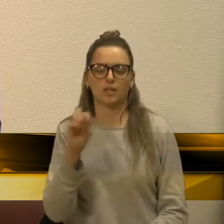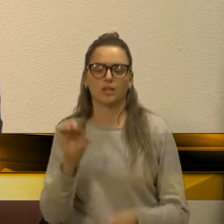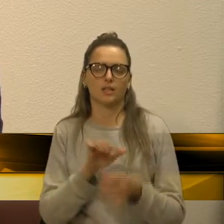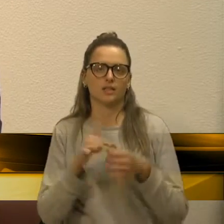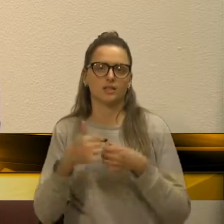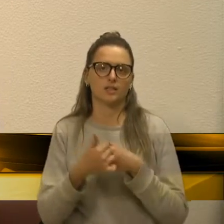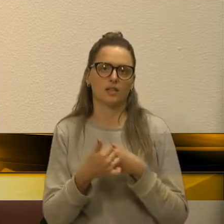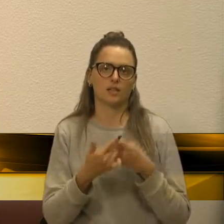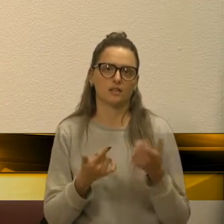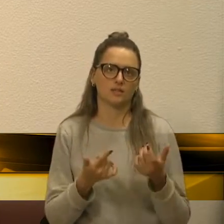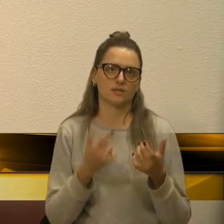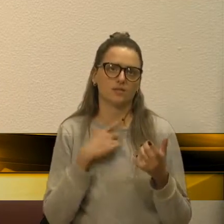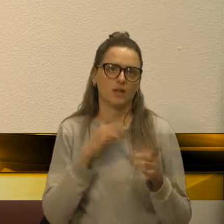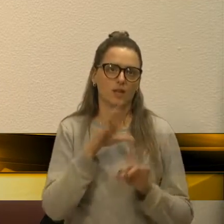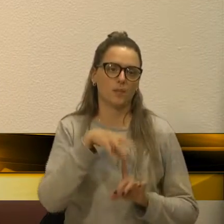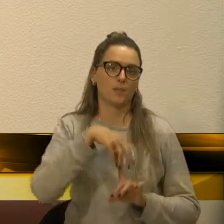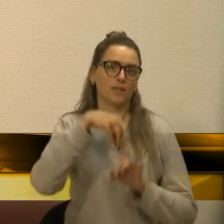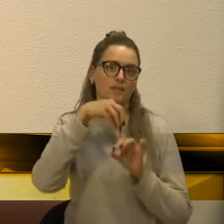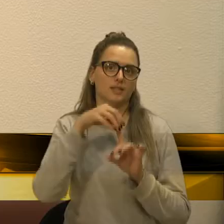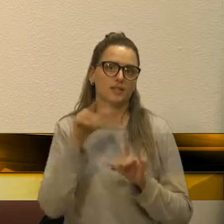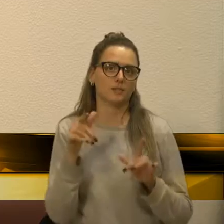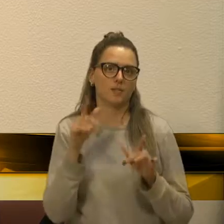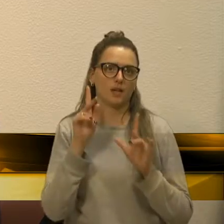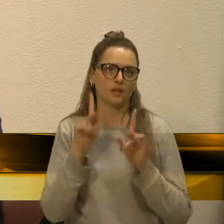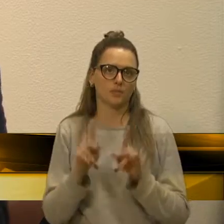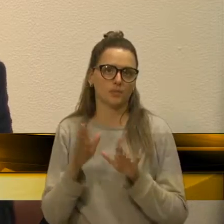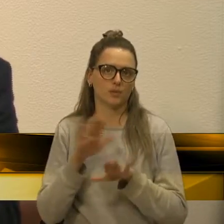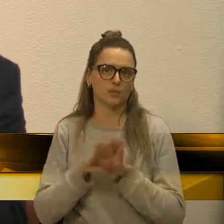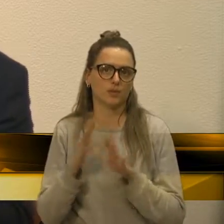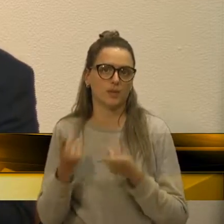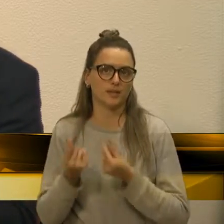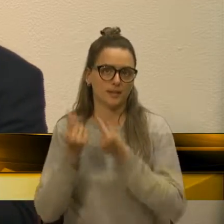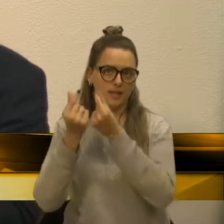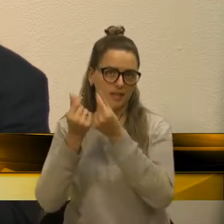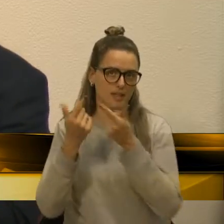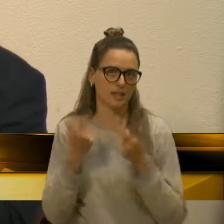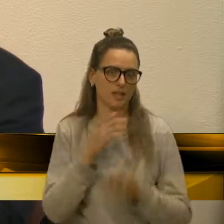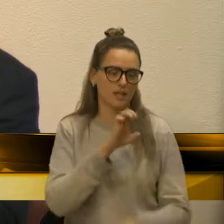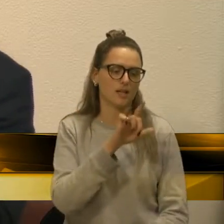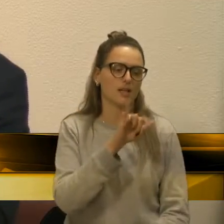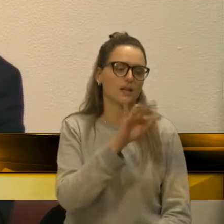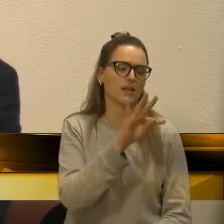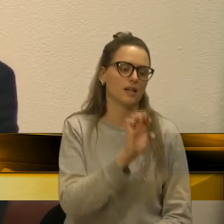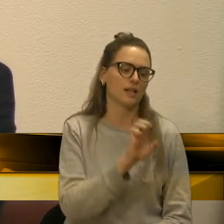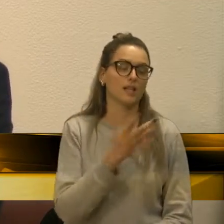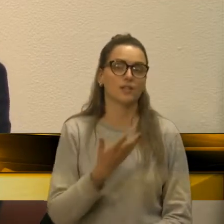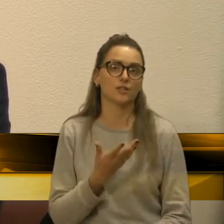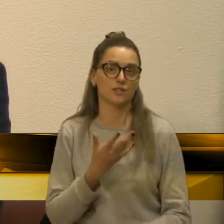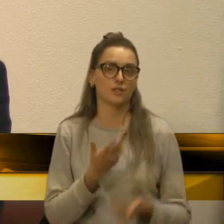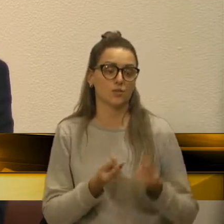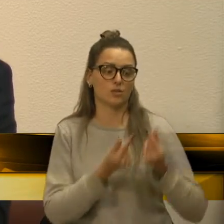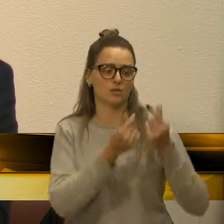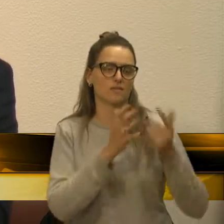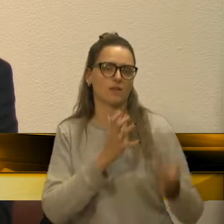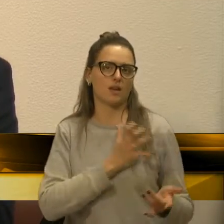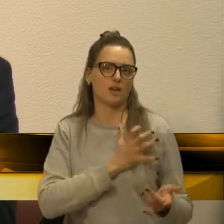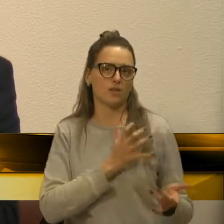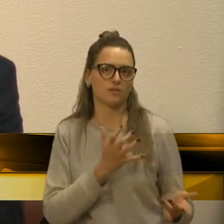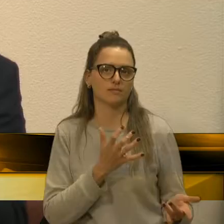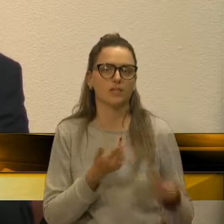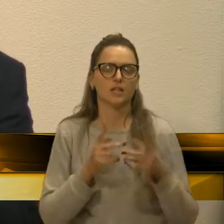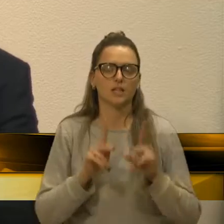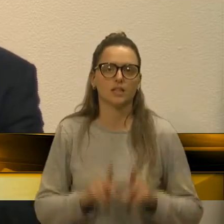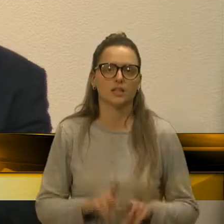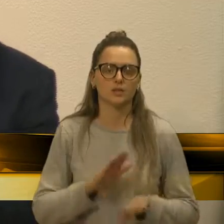fazer. Vão priorizar municípios, a classe mais abastada, a elite, e as pessoas menos favorecidas não vão ser mais atingidas